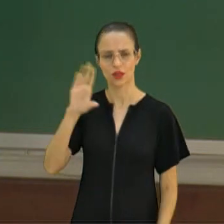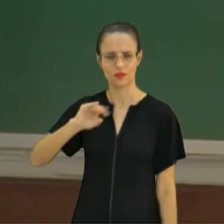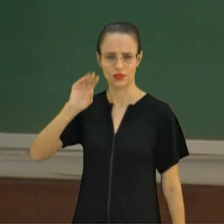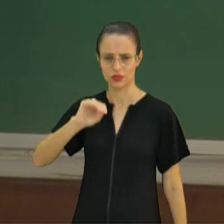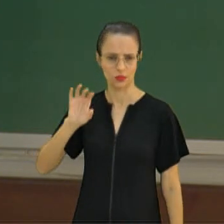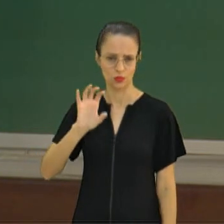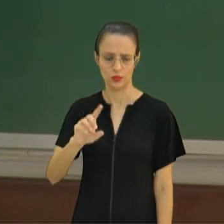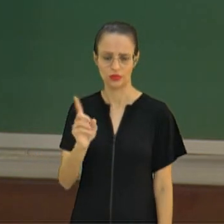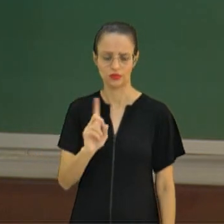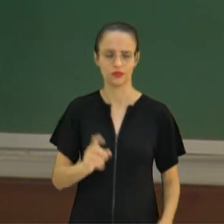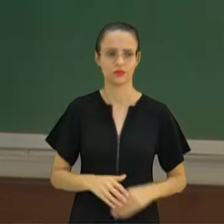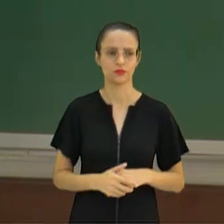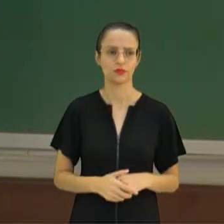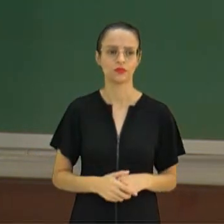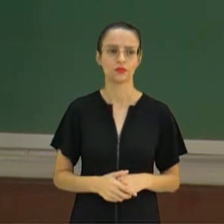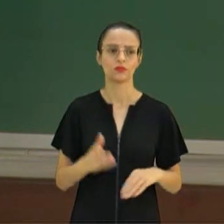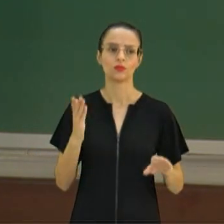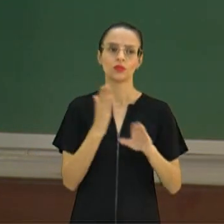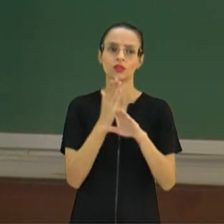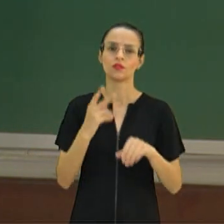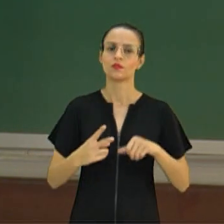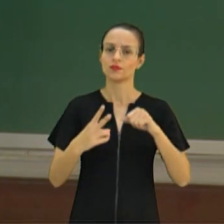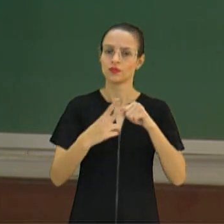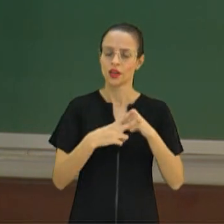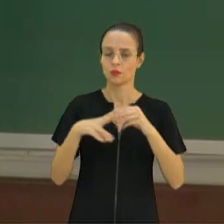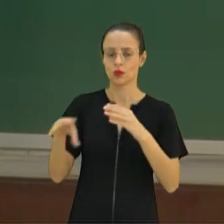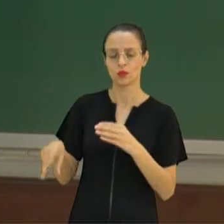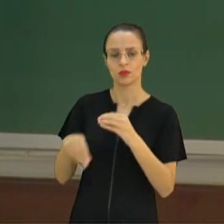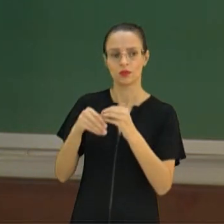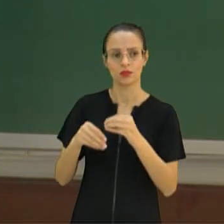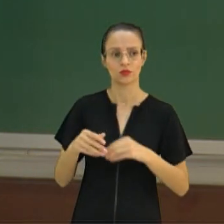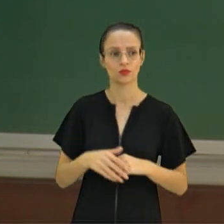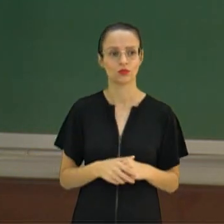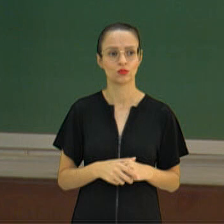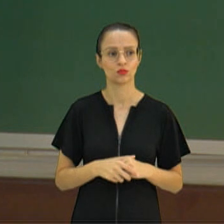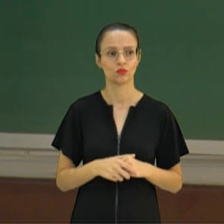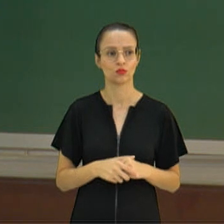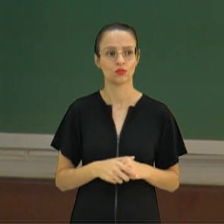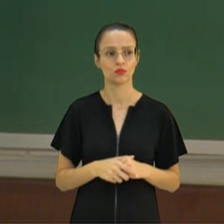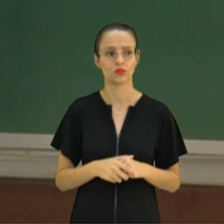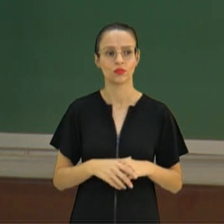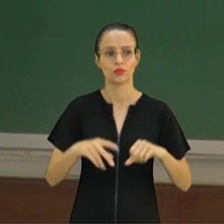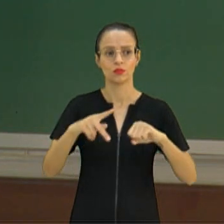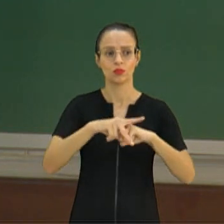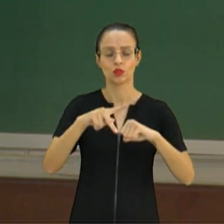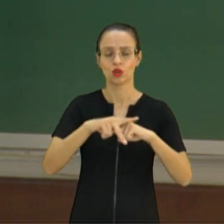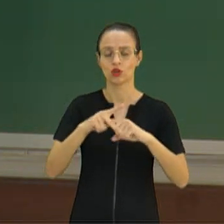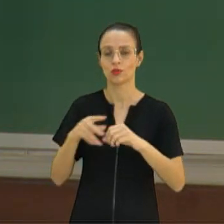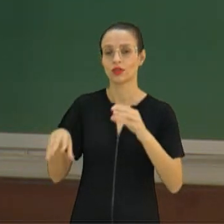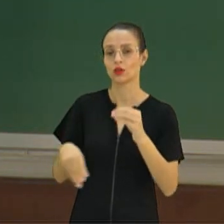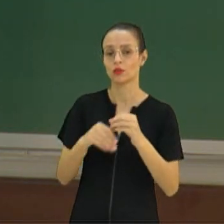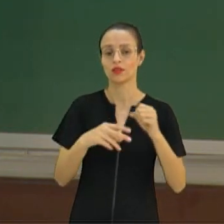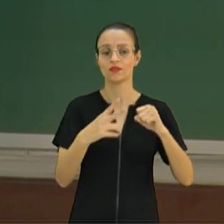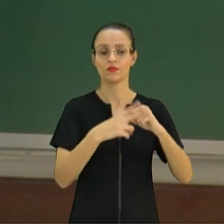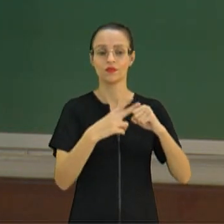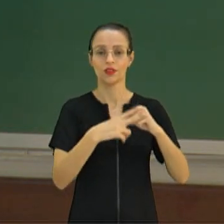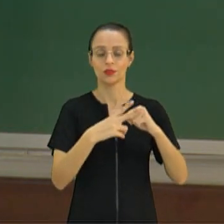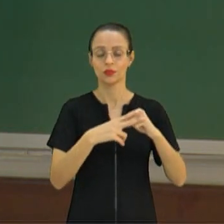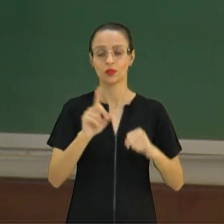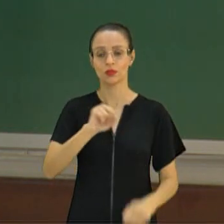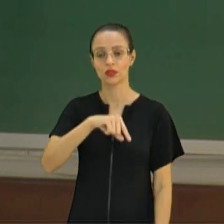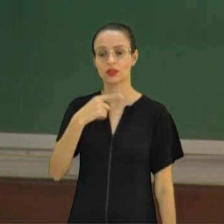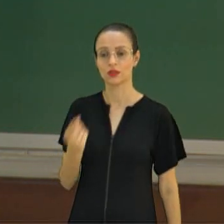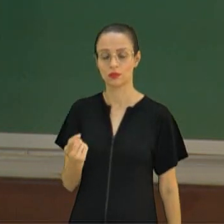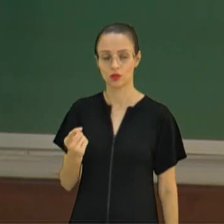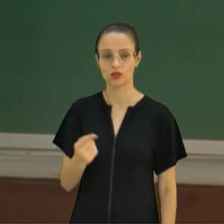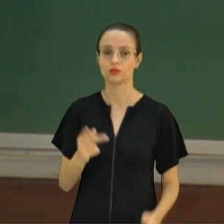né? Pela questão do verbo complemento. O pronome está completando o verbo, então ele deve vir depois, pela